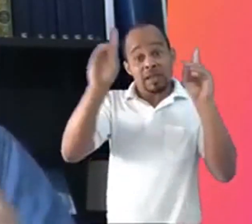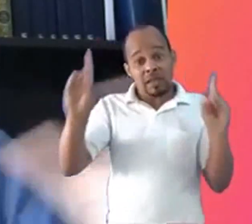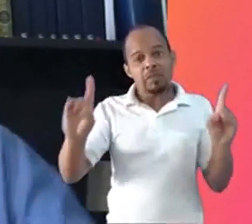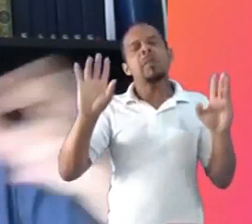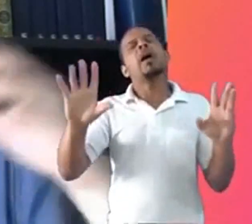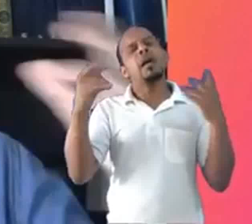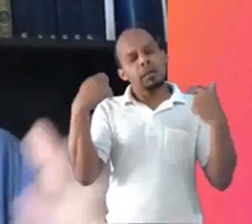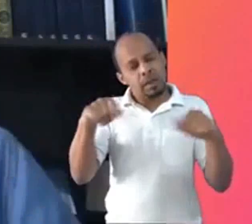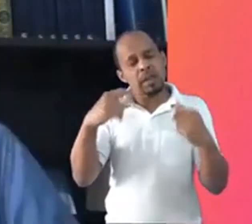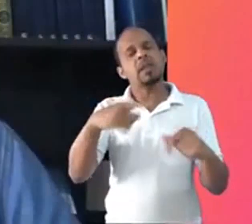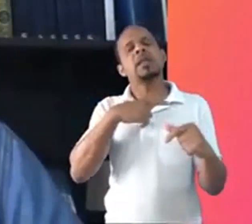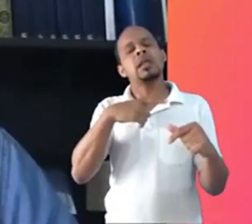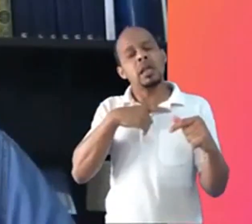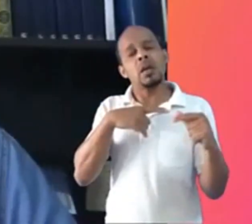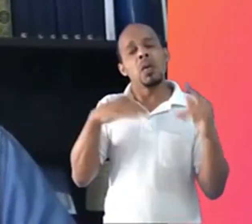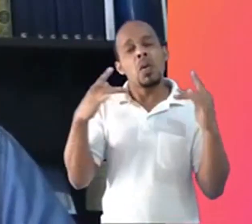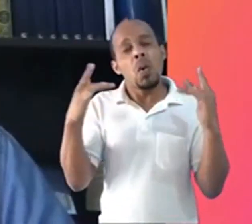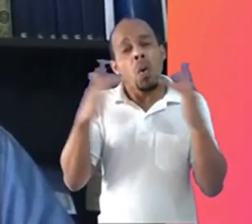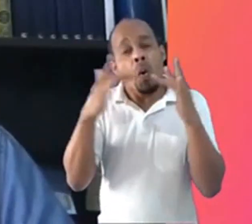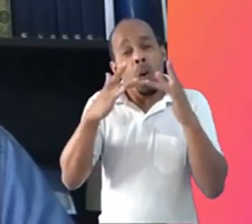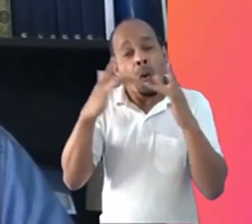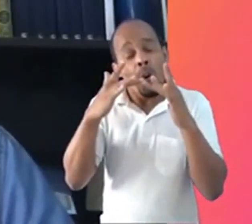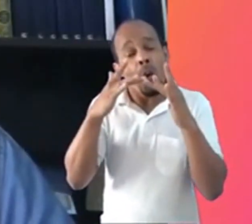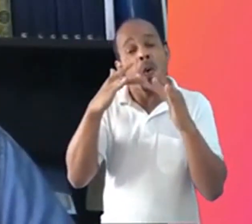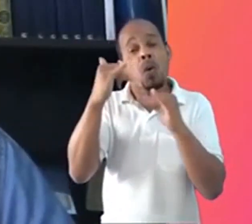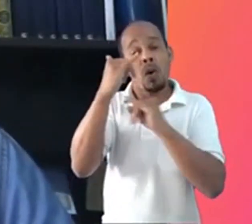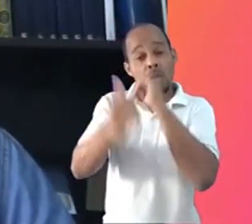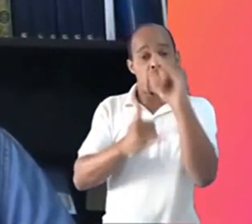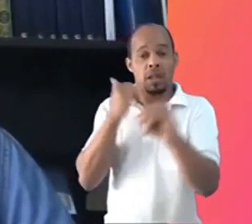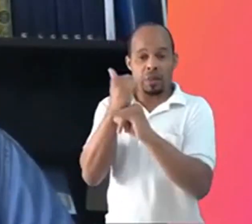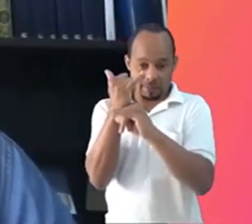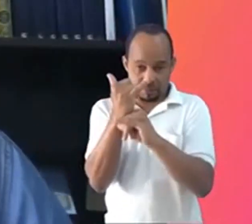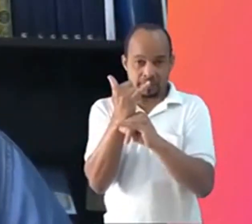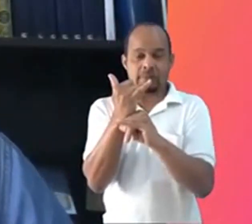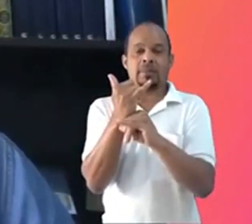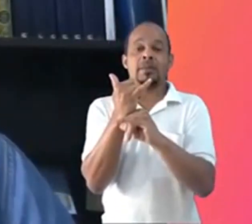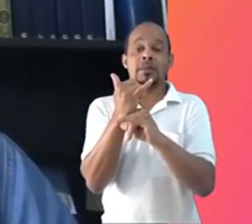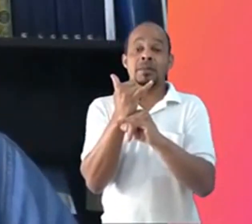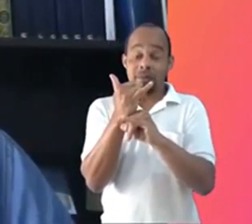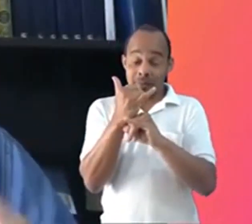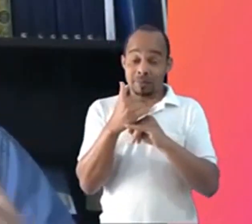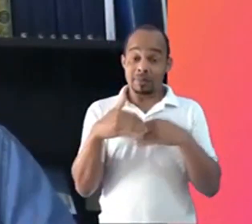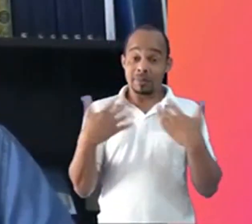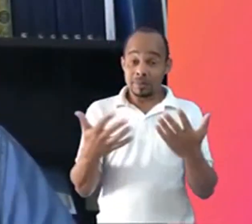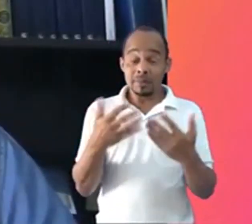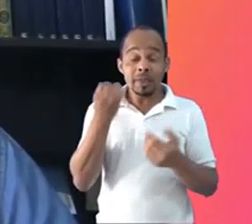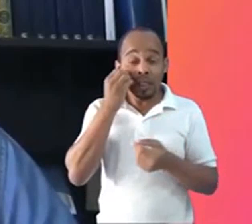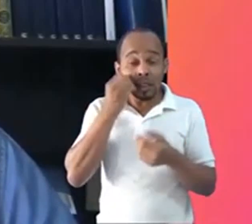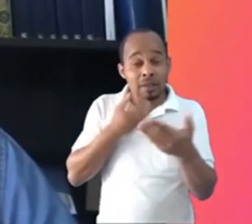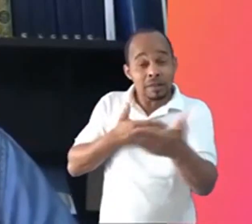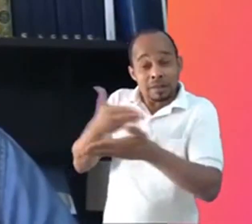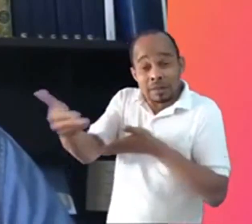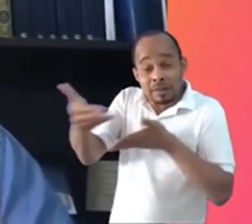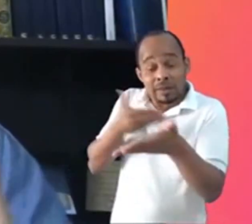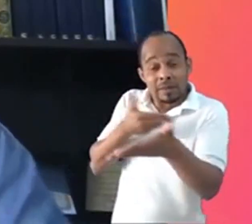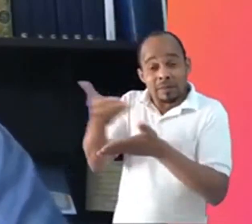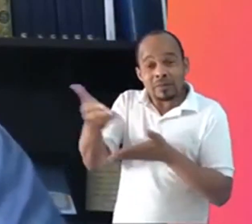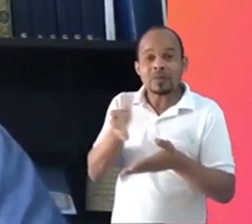é à distância que aqueles perrengues que normalmente a gente passa no presencial vão ser diferentes. Então fiquem atentos com isso, tentem interagir um